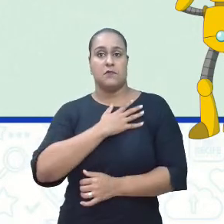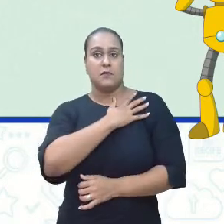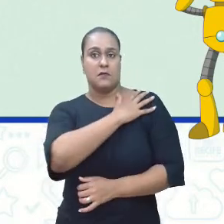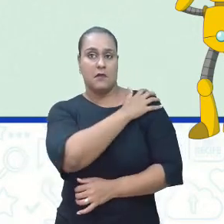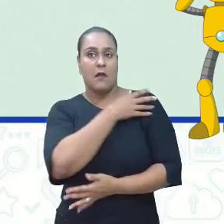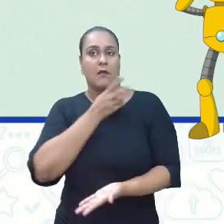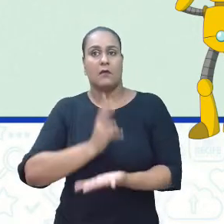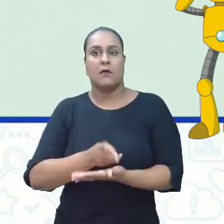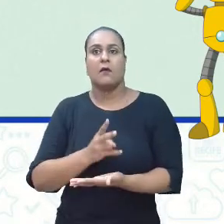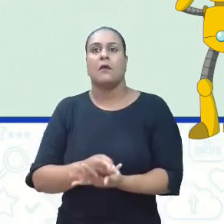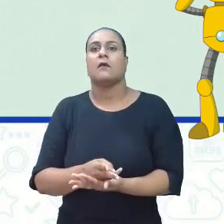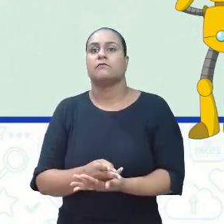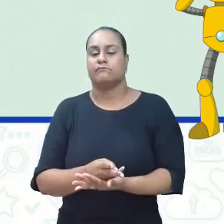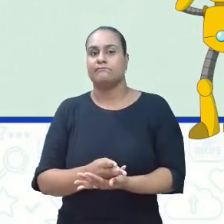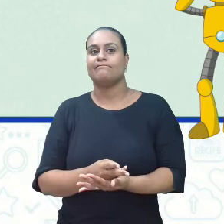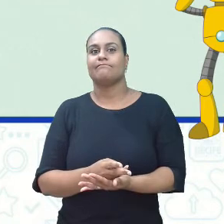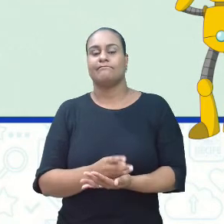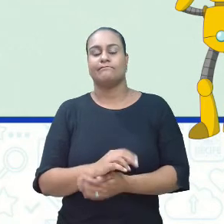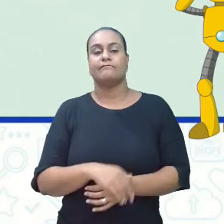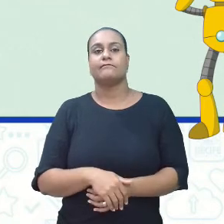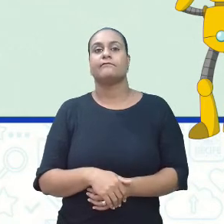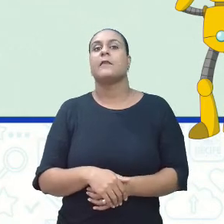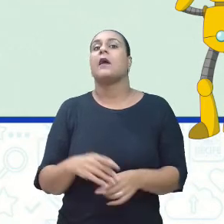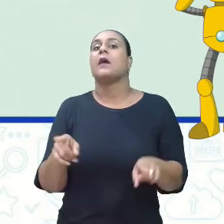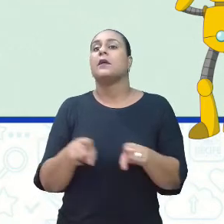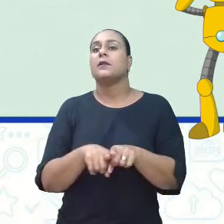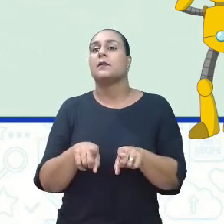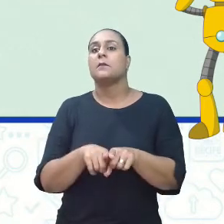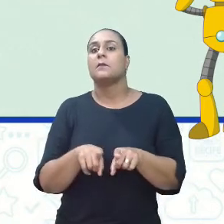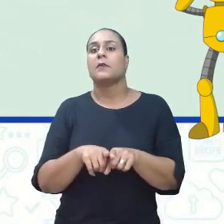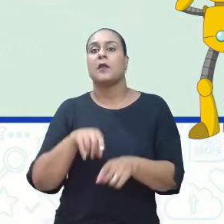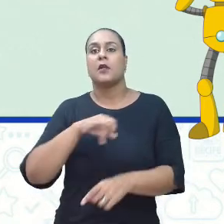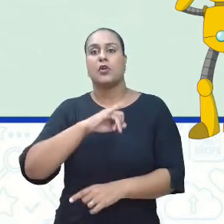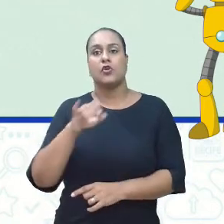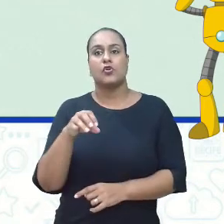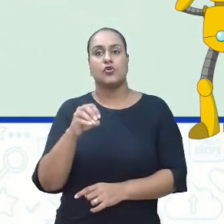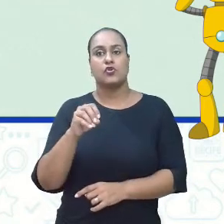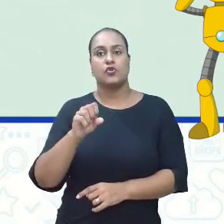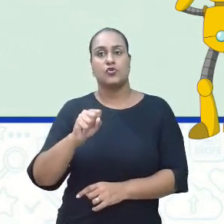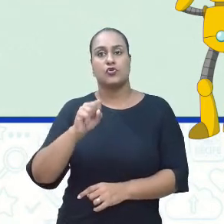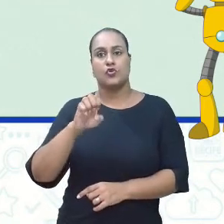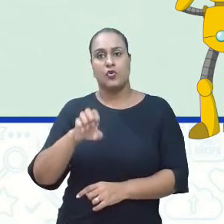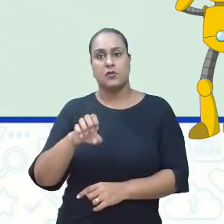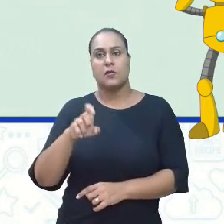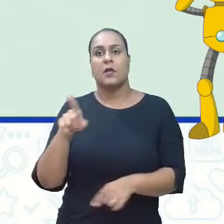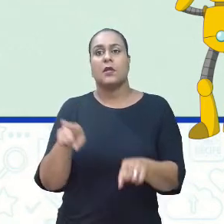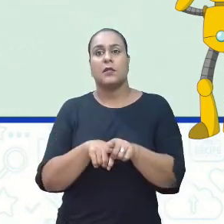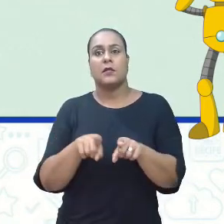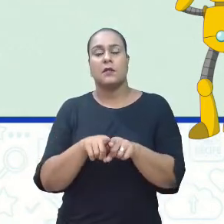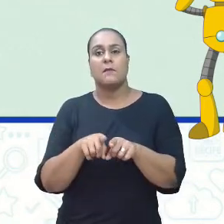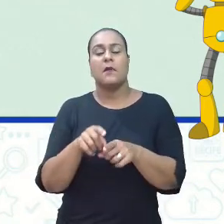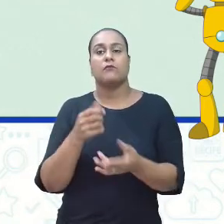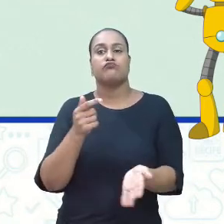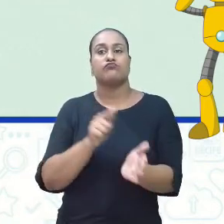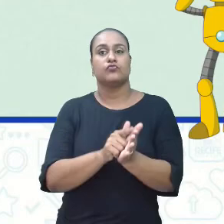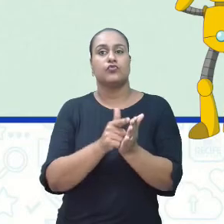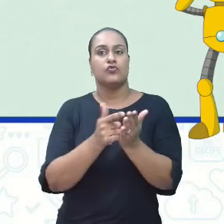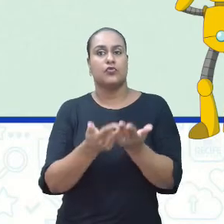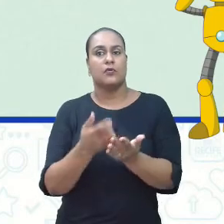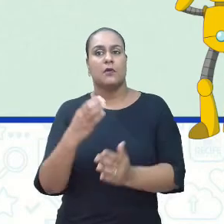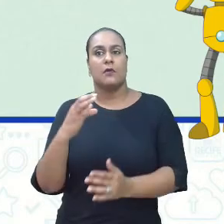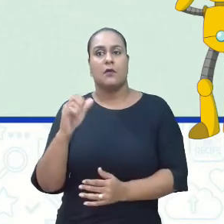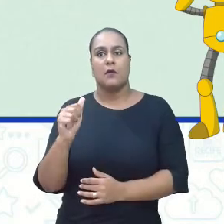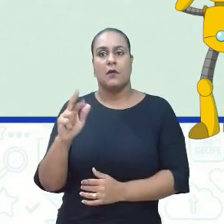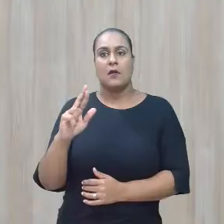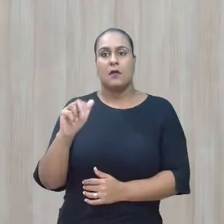e altos funcionários públicos, né? Então, esse grupo era liderado por José Bonifácio e tinha o jornal Caramuru como meio de difusão, e